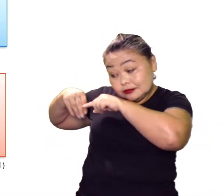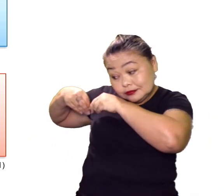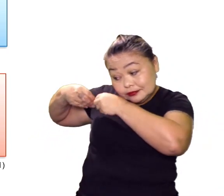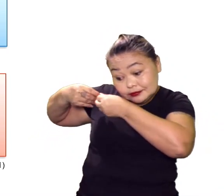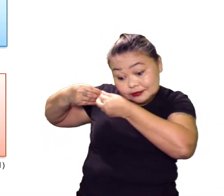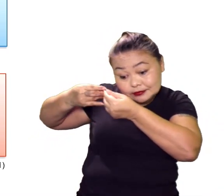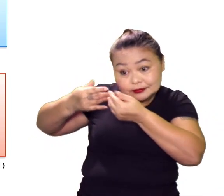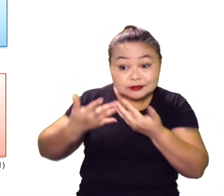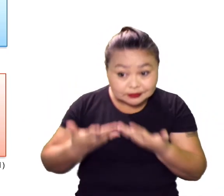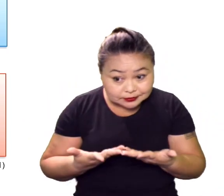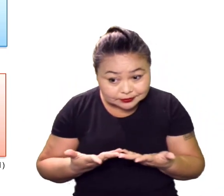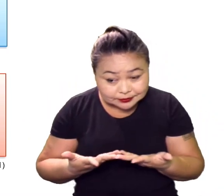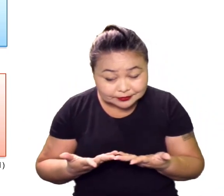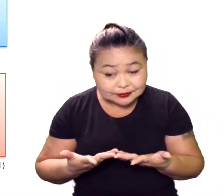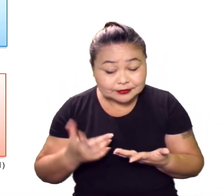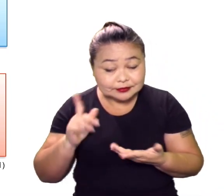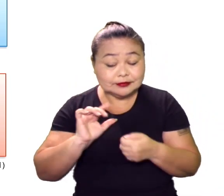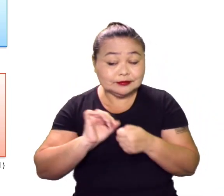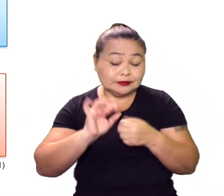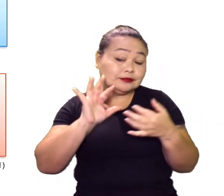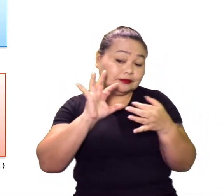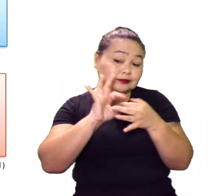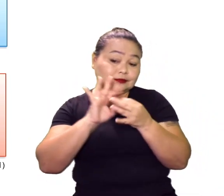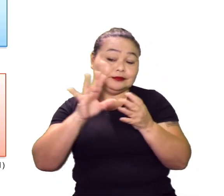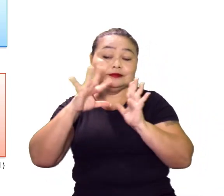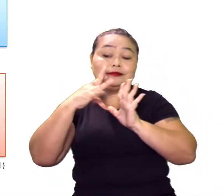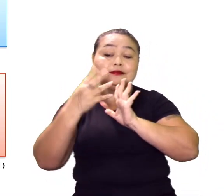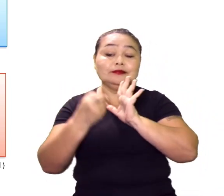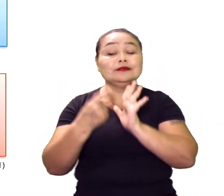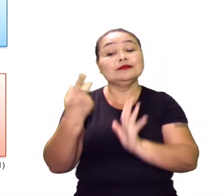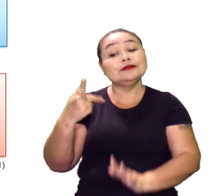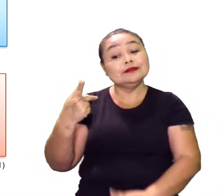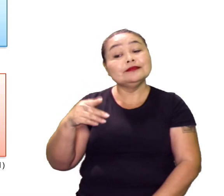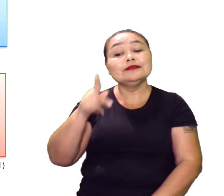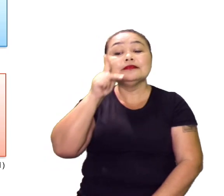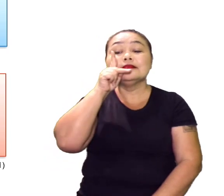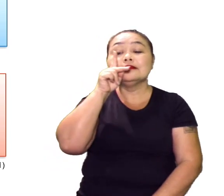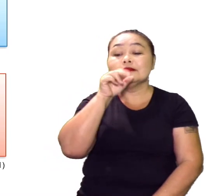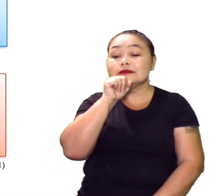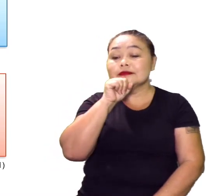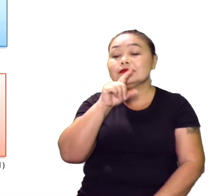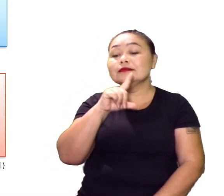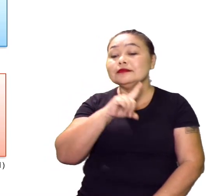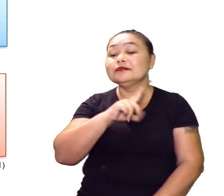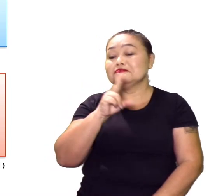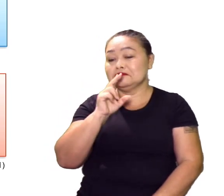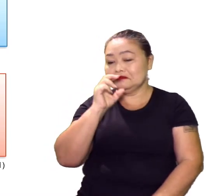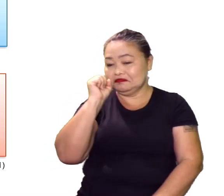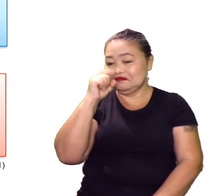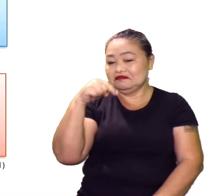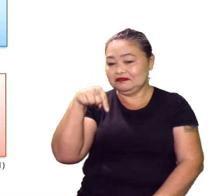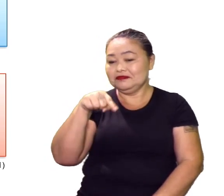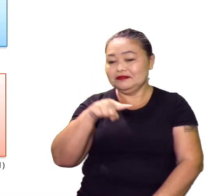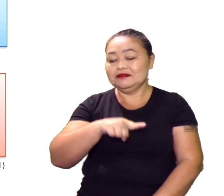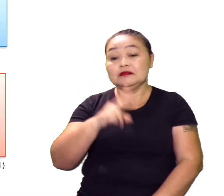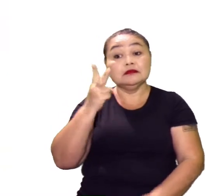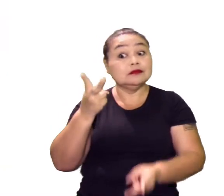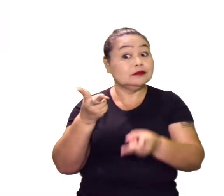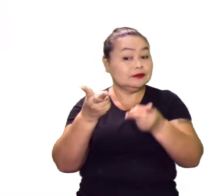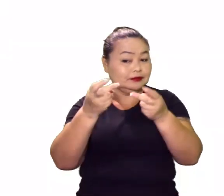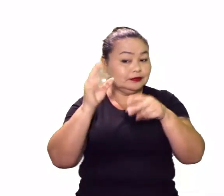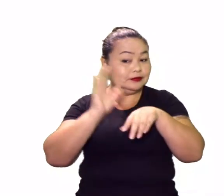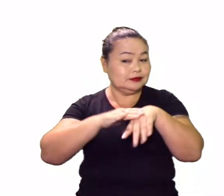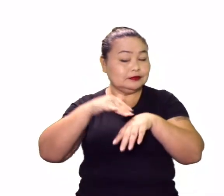e o contexto da Amazônia, principalmente da região aqui de Porto Velho. Nós temos isso mais intenso aqui na região de Porto Velho,